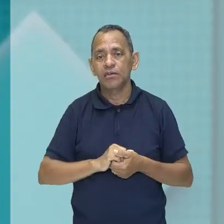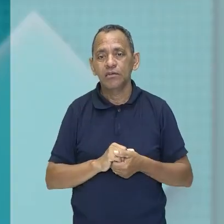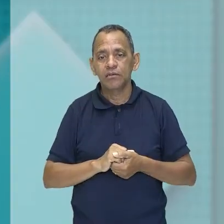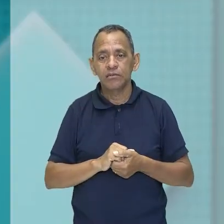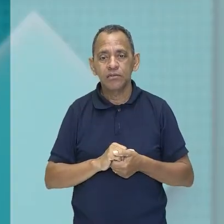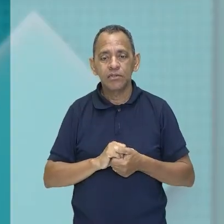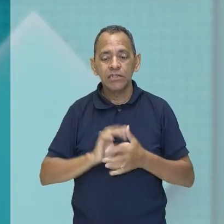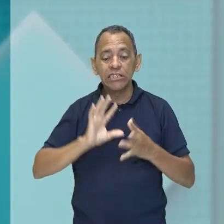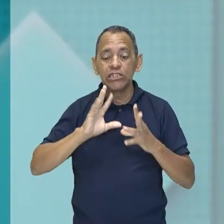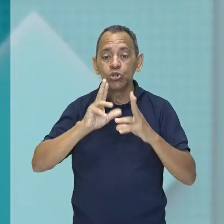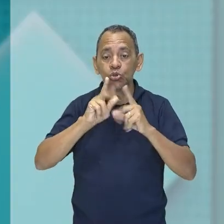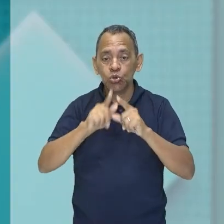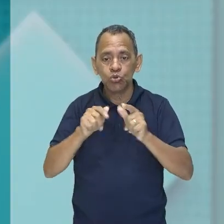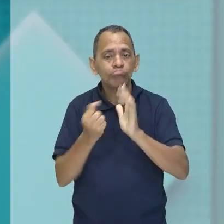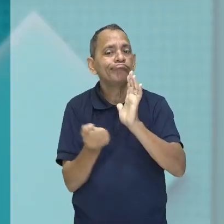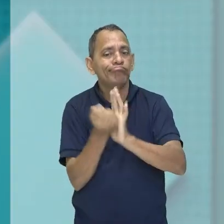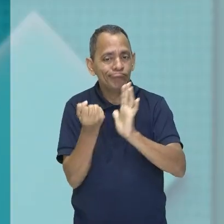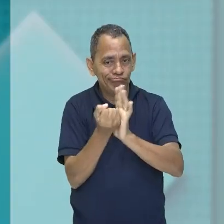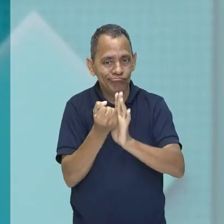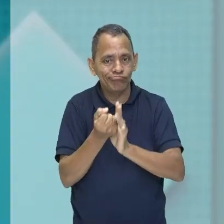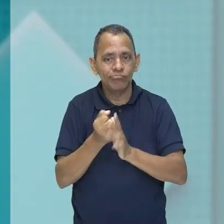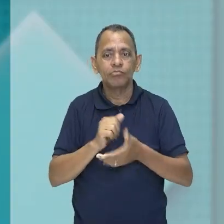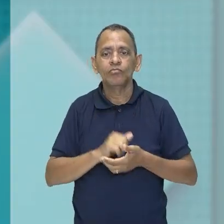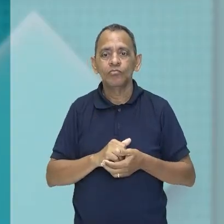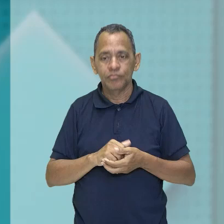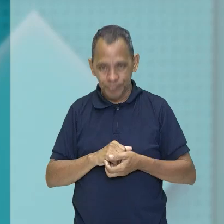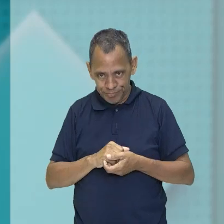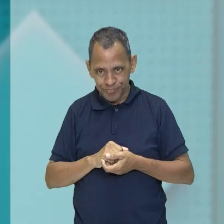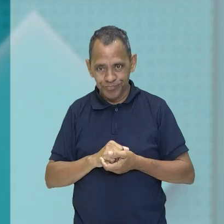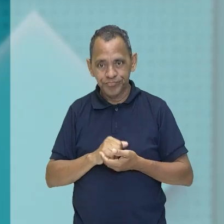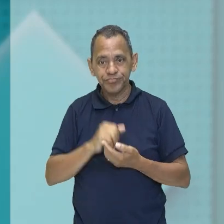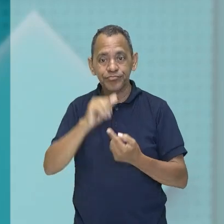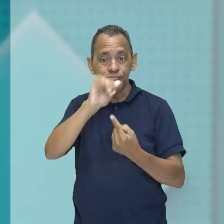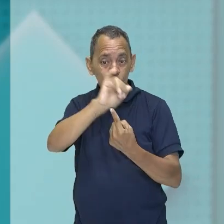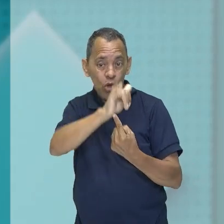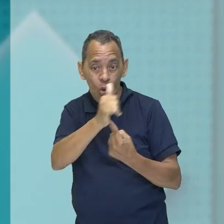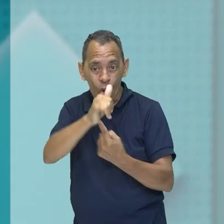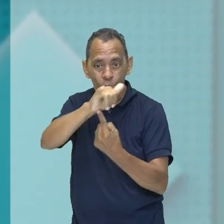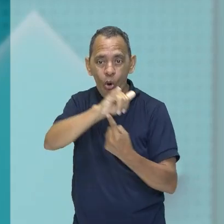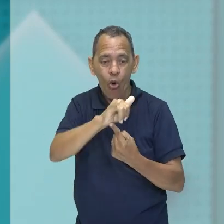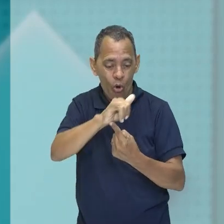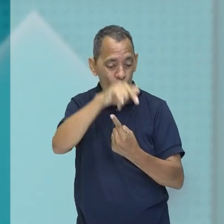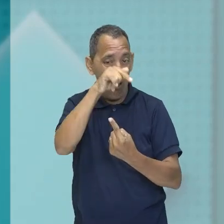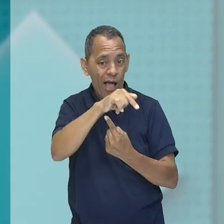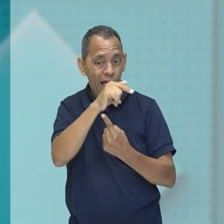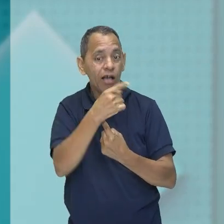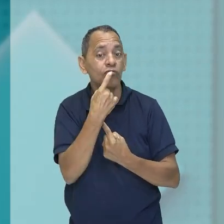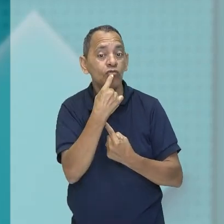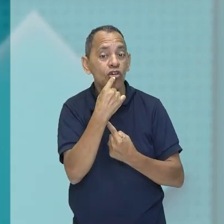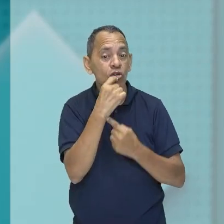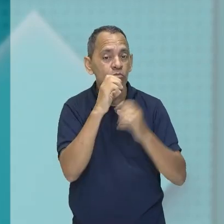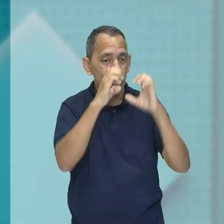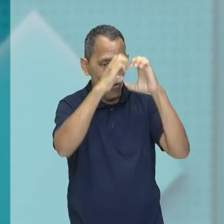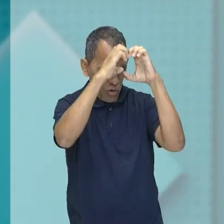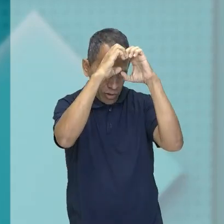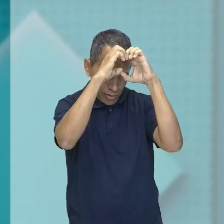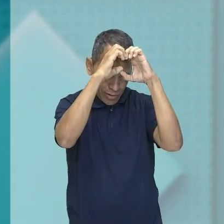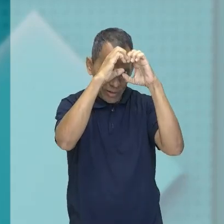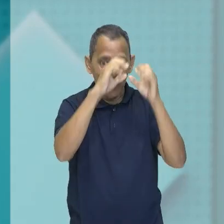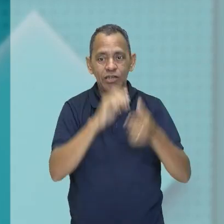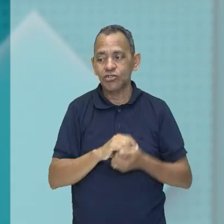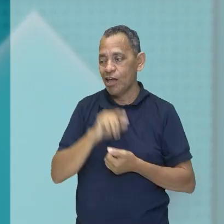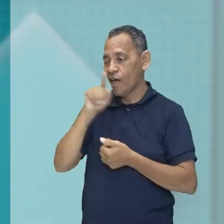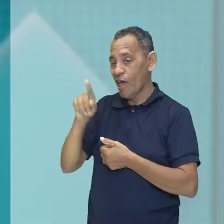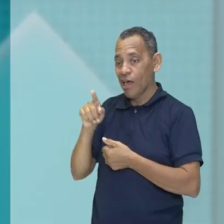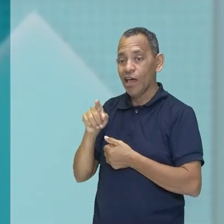uma simbologia ali do boi. Por exemplo, o garantido já tem aquele coração na testa, já o caprichoso tem a